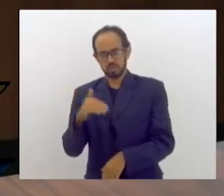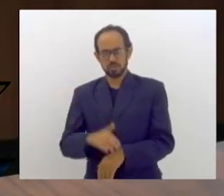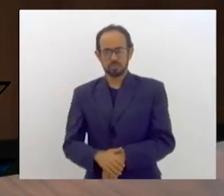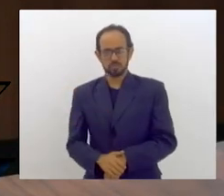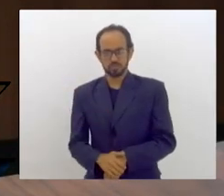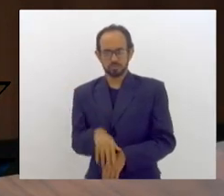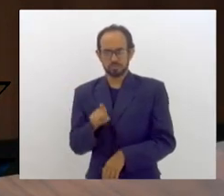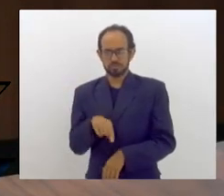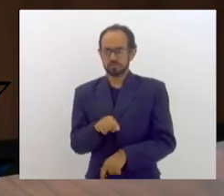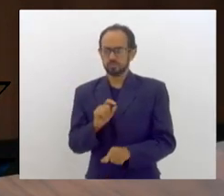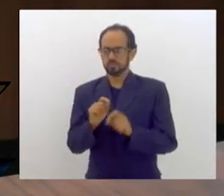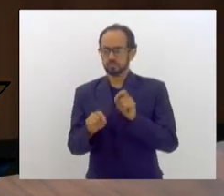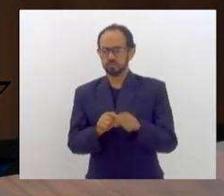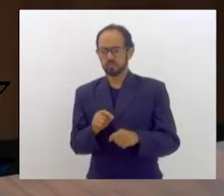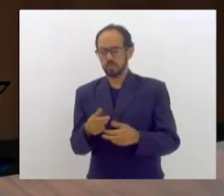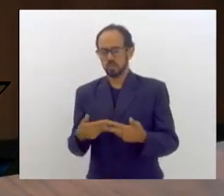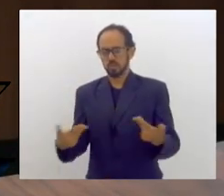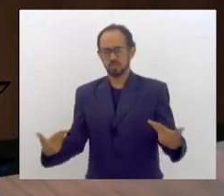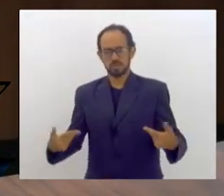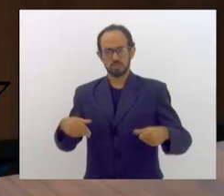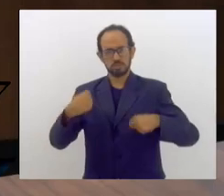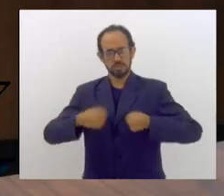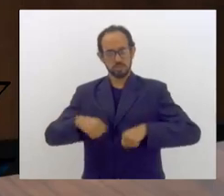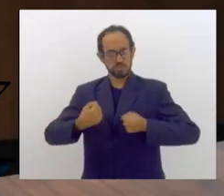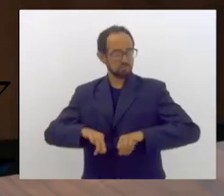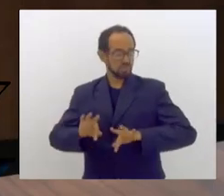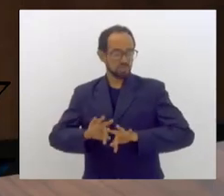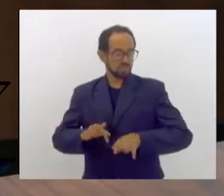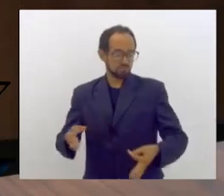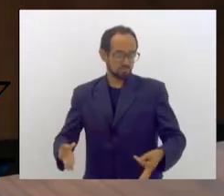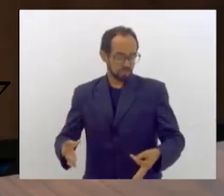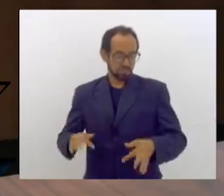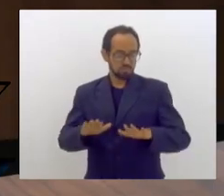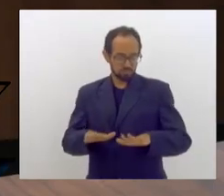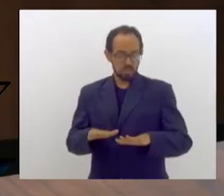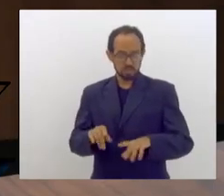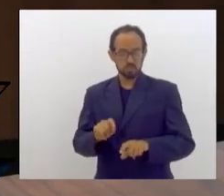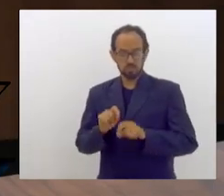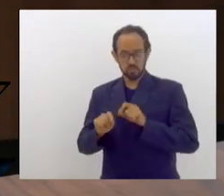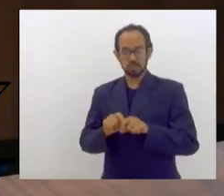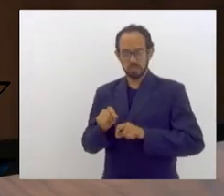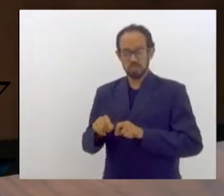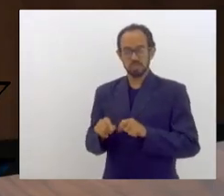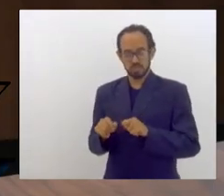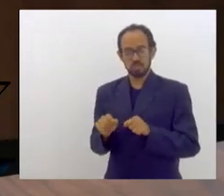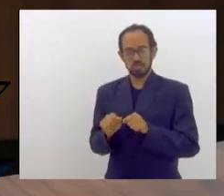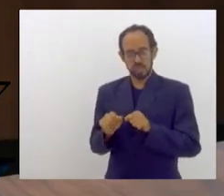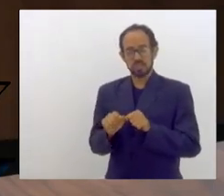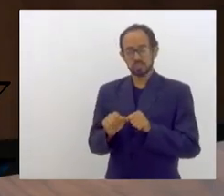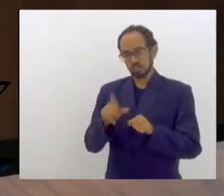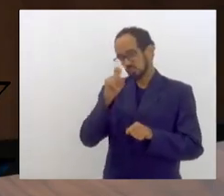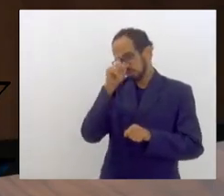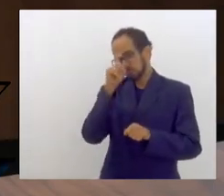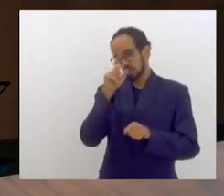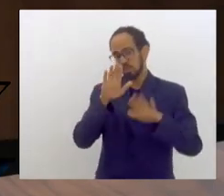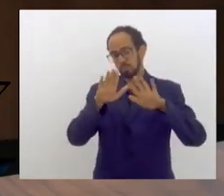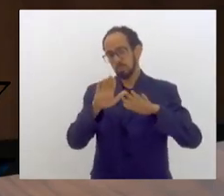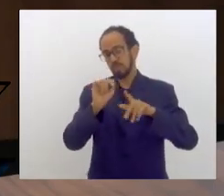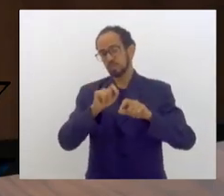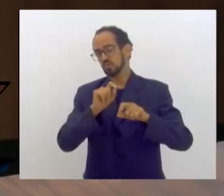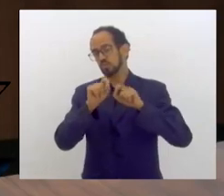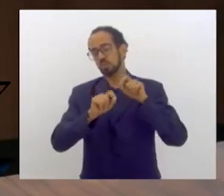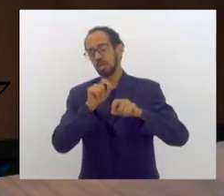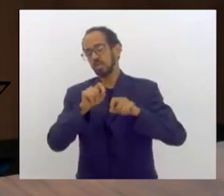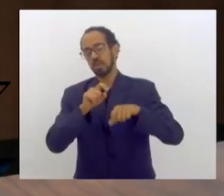é algo que deveria ser corriqueiro e objetivamente colocado nos hospitais, mas naquele hospital,